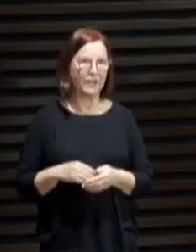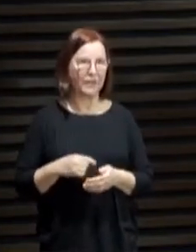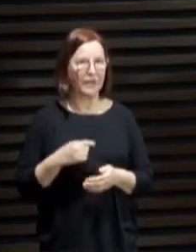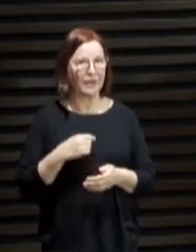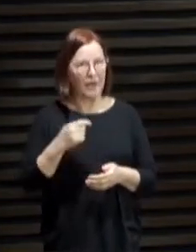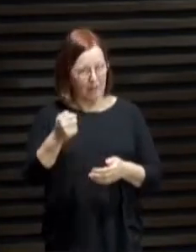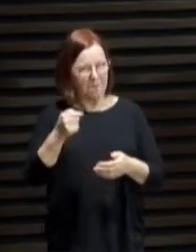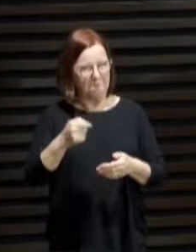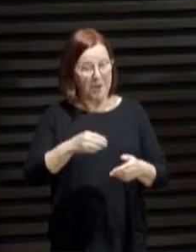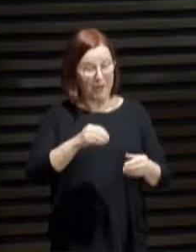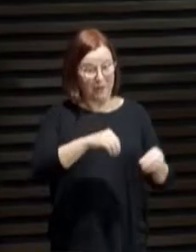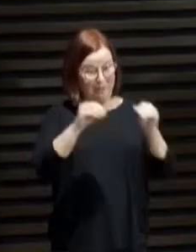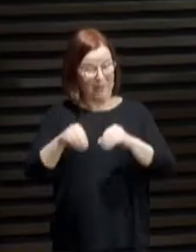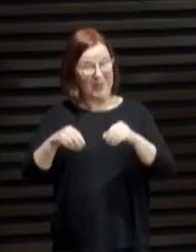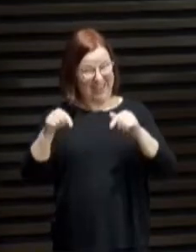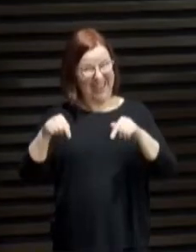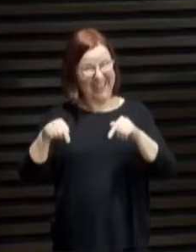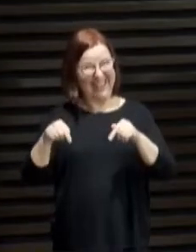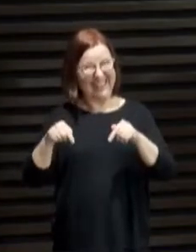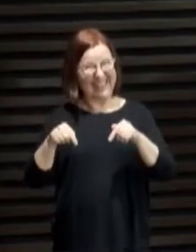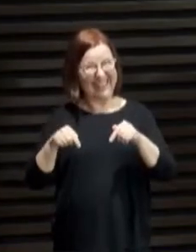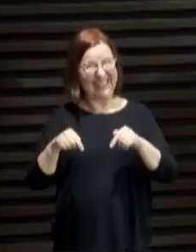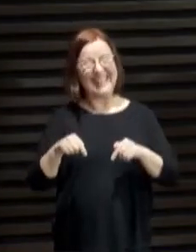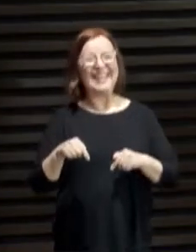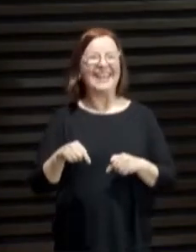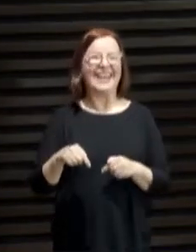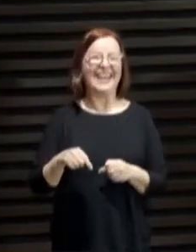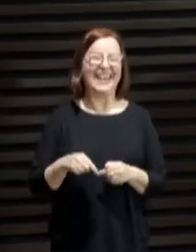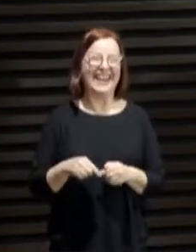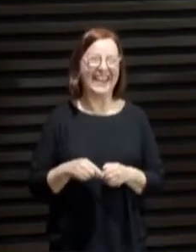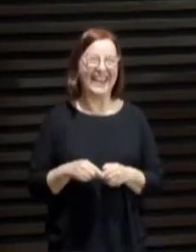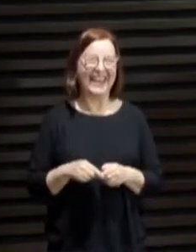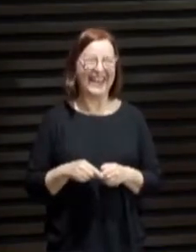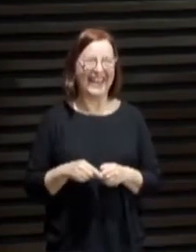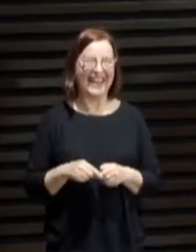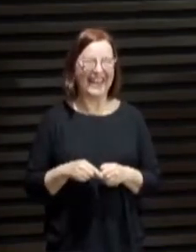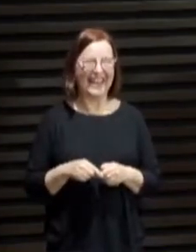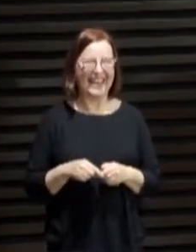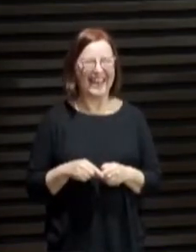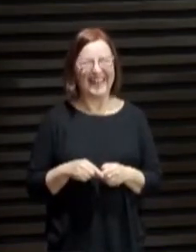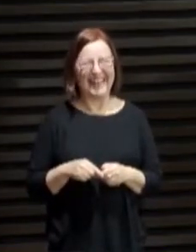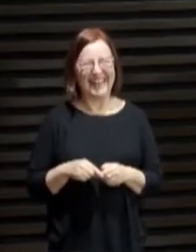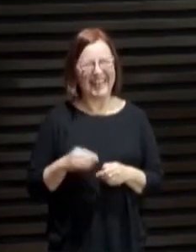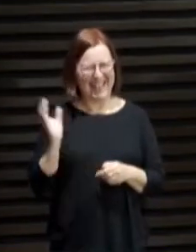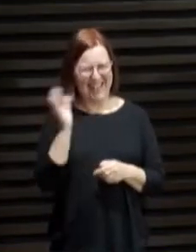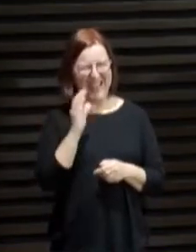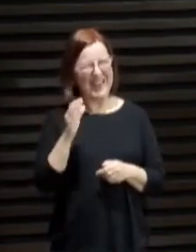cá. Domingo passado, agora, daqui a pouco eu venho para Londrina.